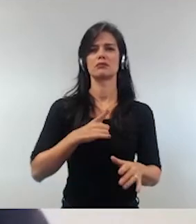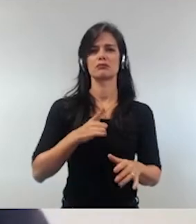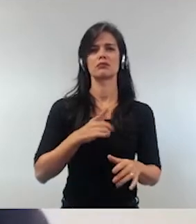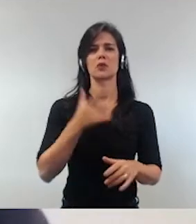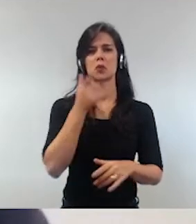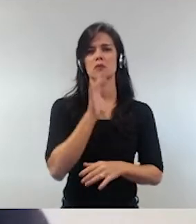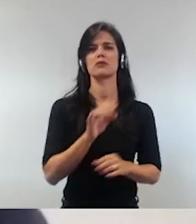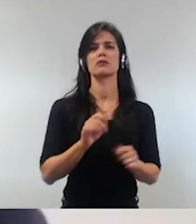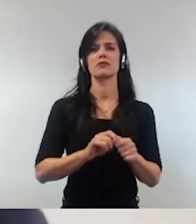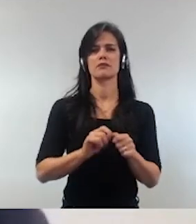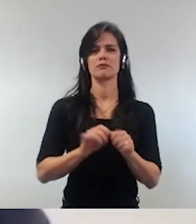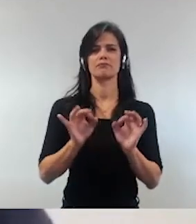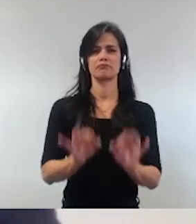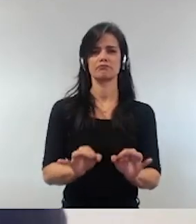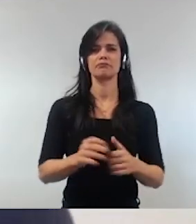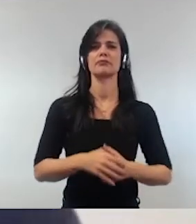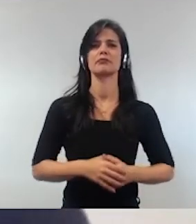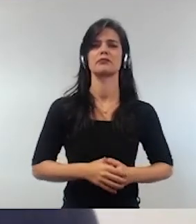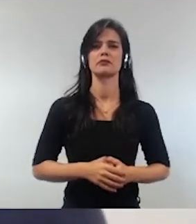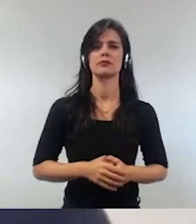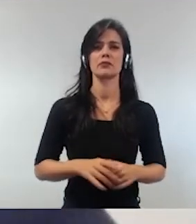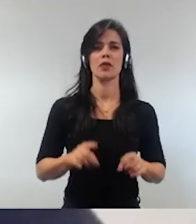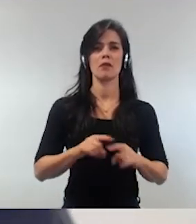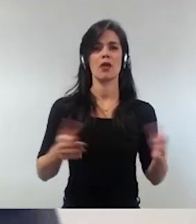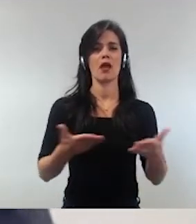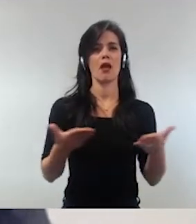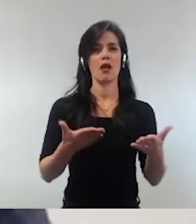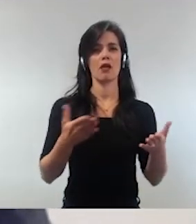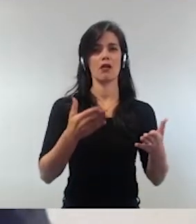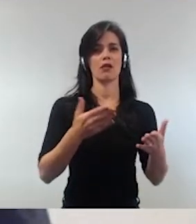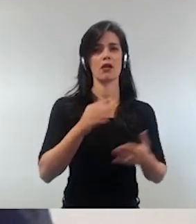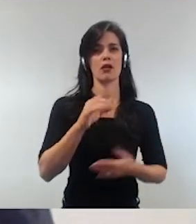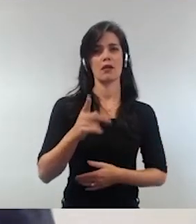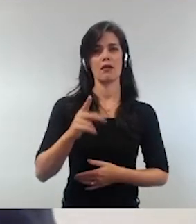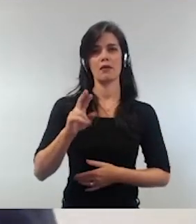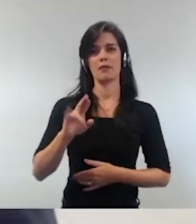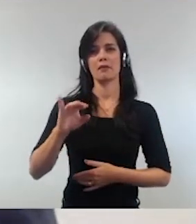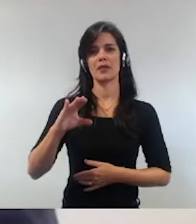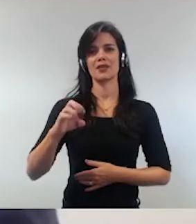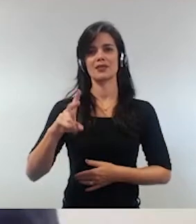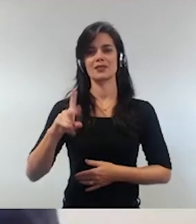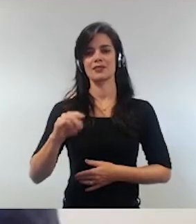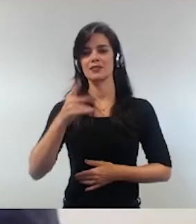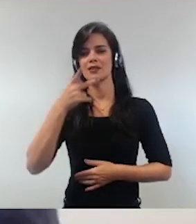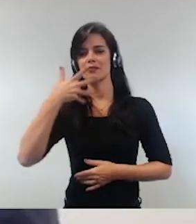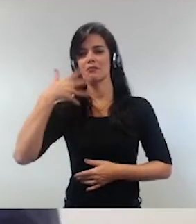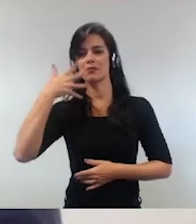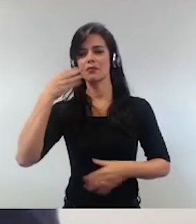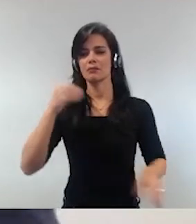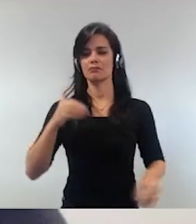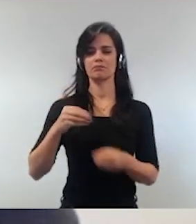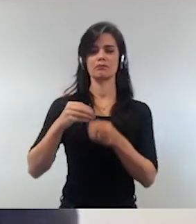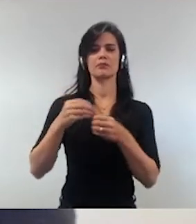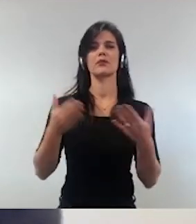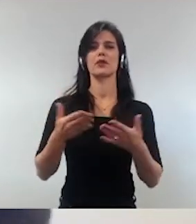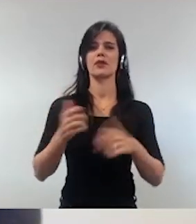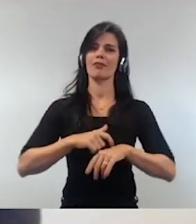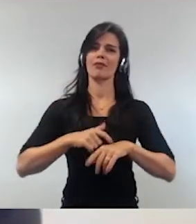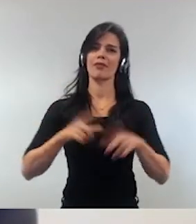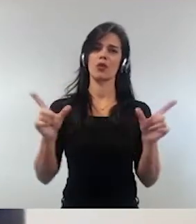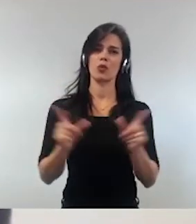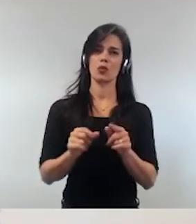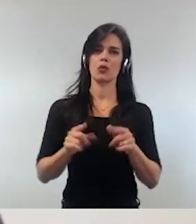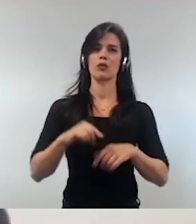sucesso. Bom, mas pegando o gancho do que a Priscila disse, mesmo porque o tempo é curto, e depois a gente vai abrir